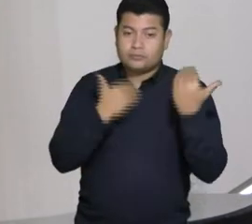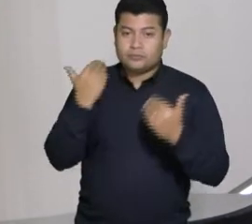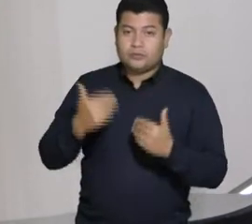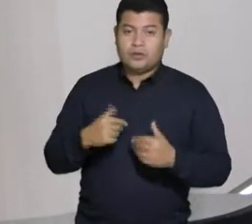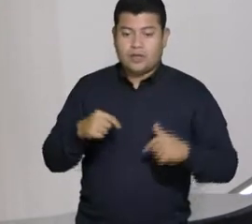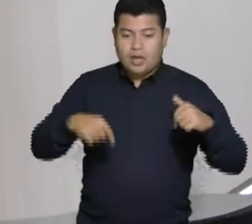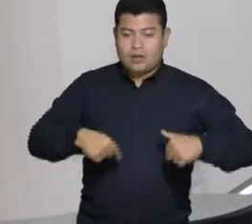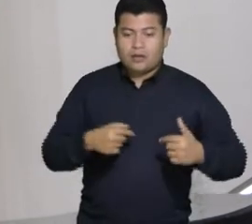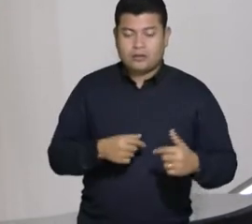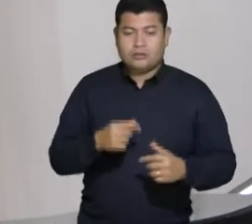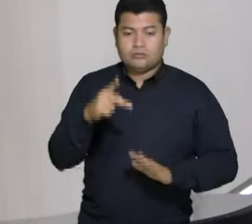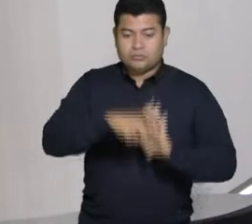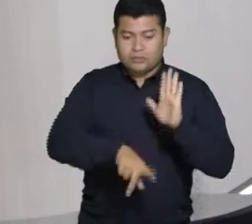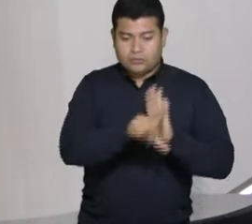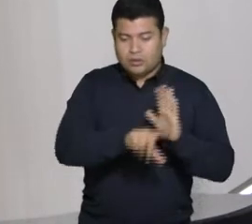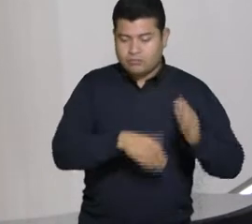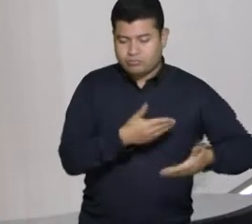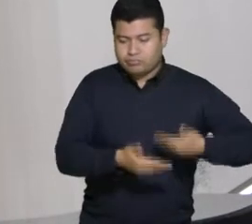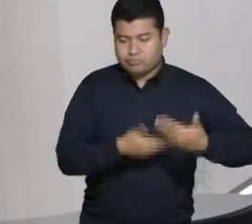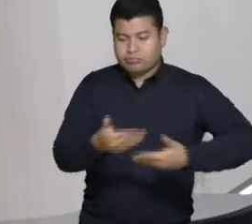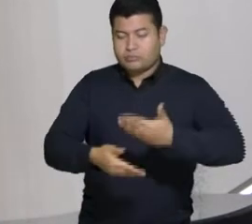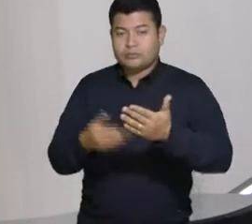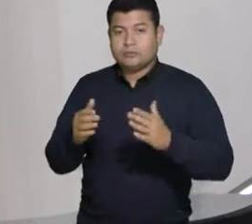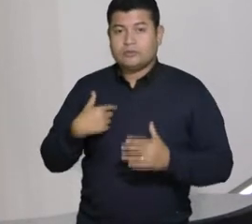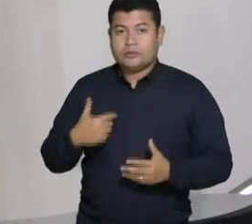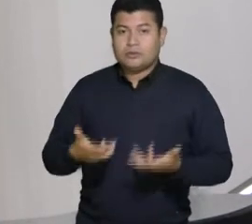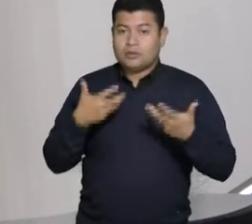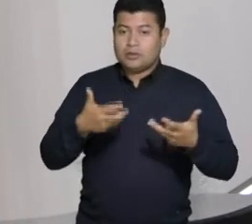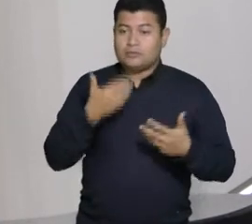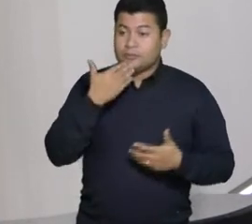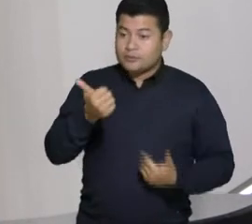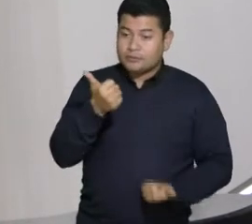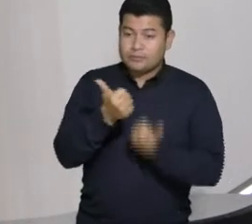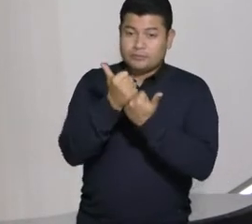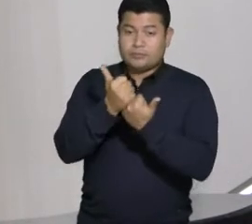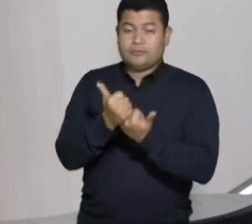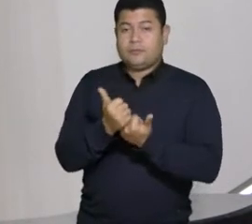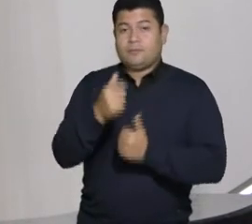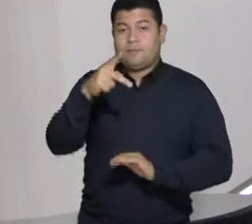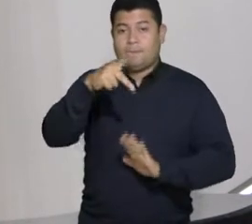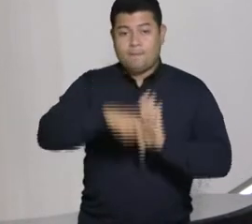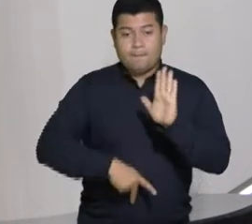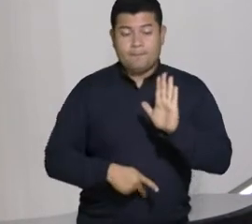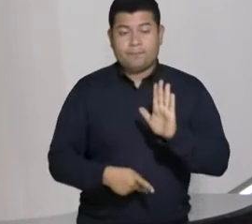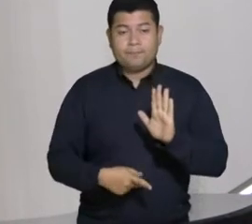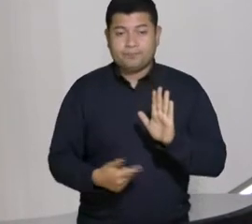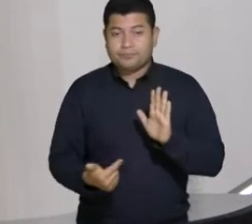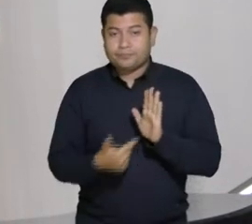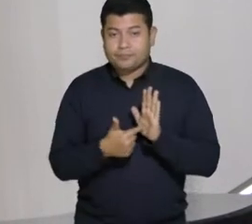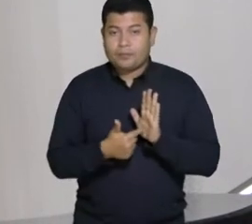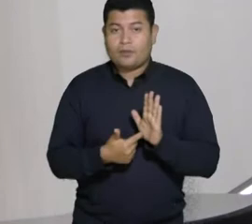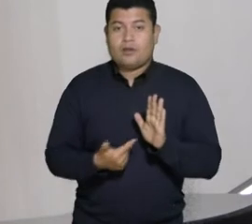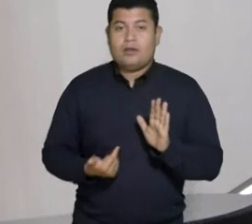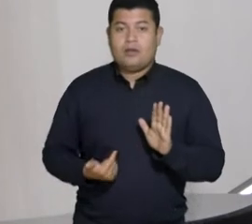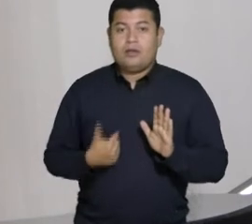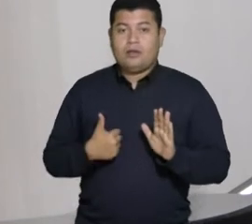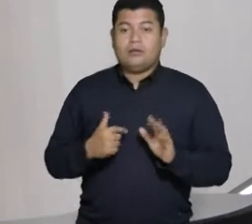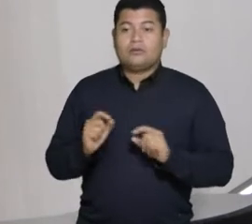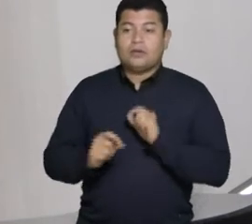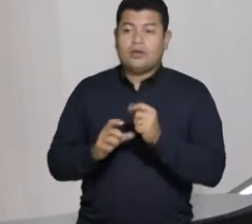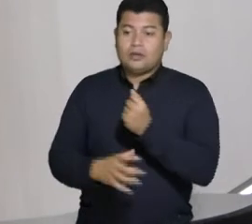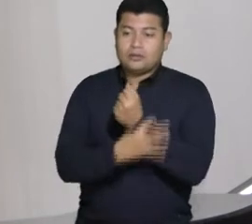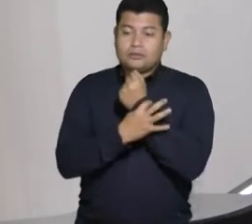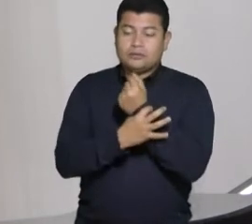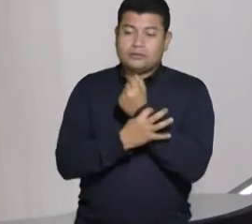Deputado Maurício quero reforçar que o pedido de apoio ao projeto que Visa e dar segurança